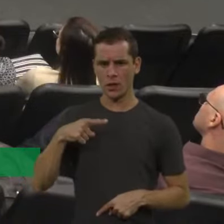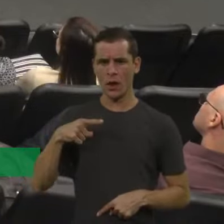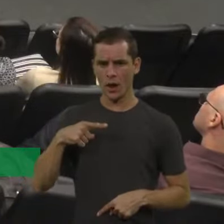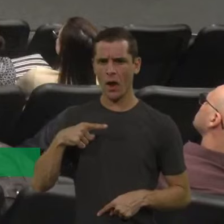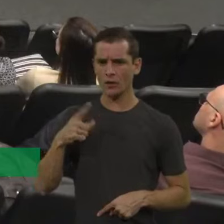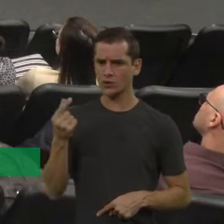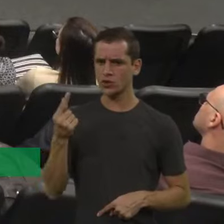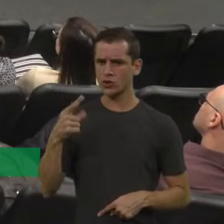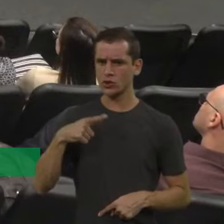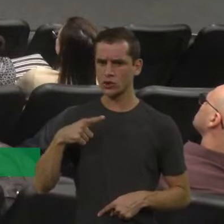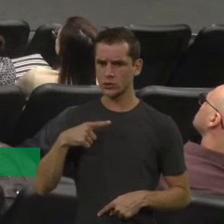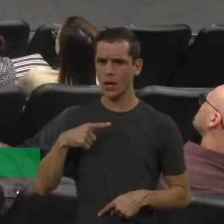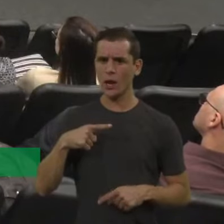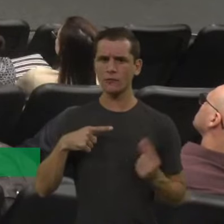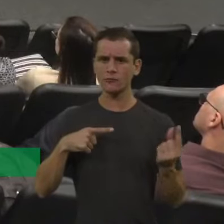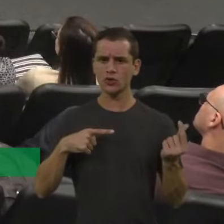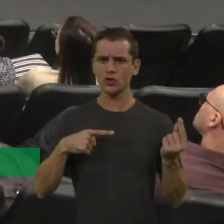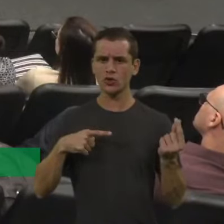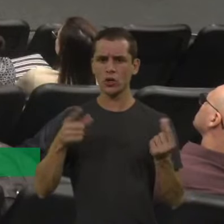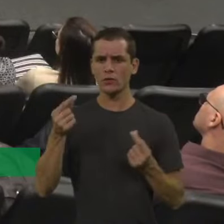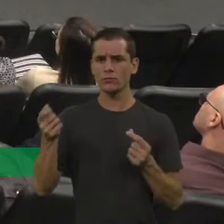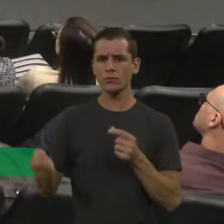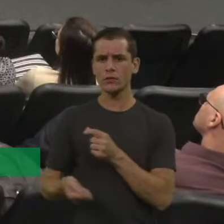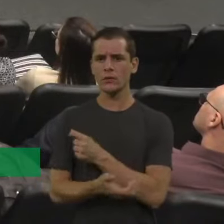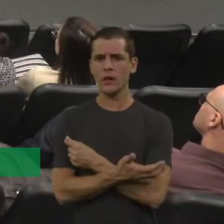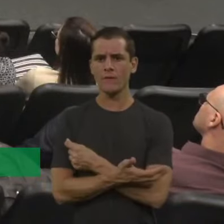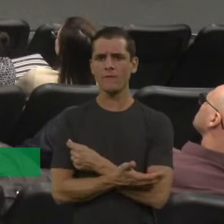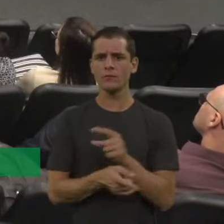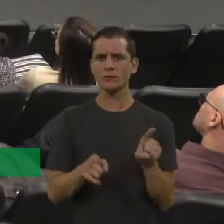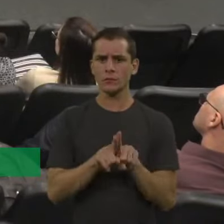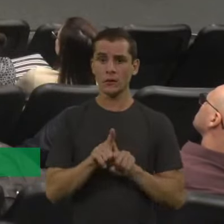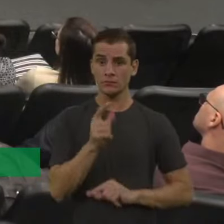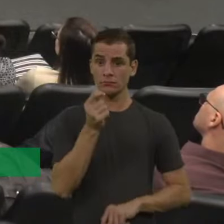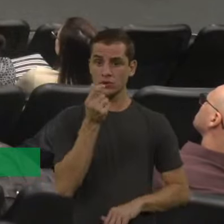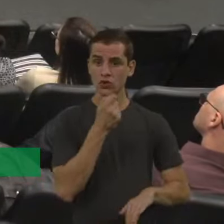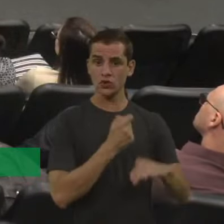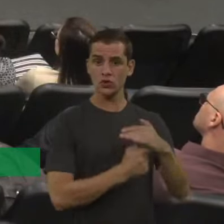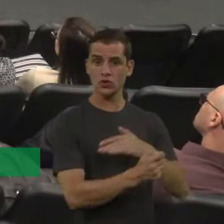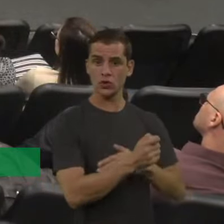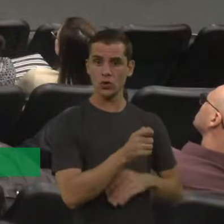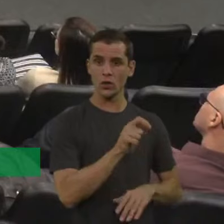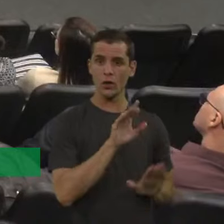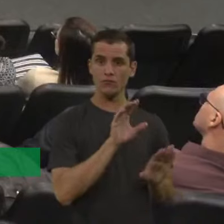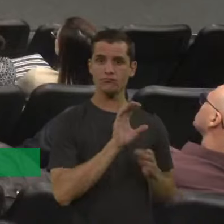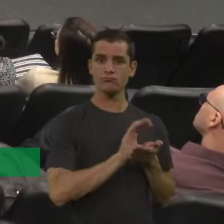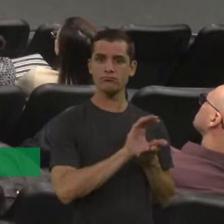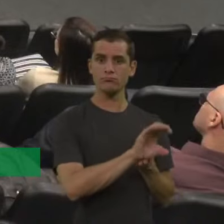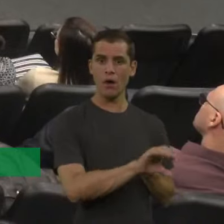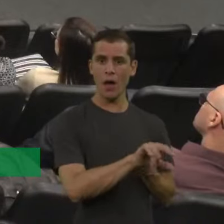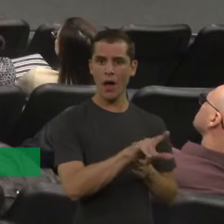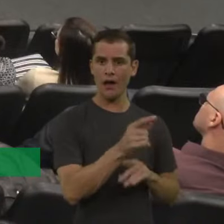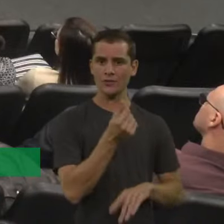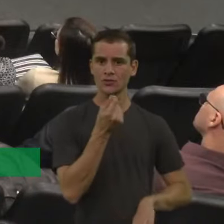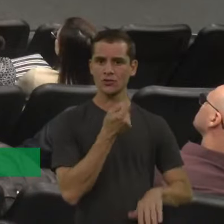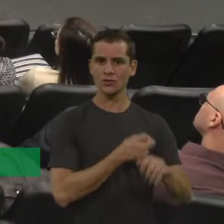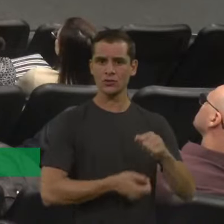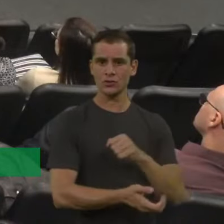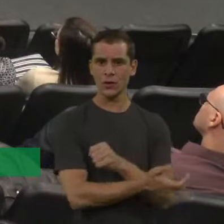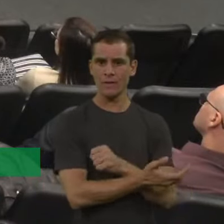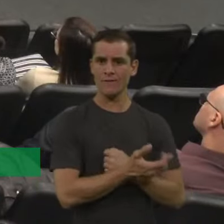existe dinheiro, existem desvios. Se bem aplicados, os desvios deixam de existir e as nossas